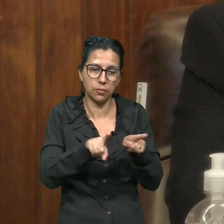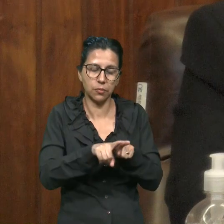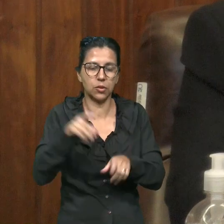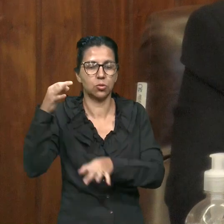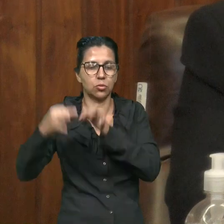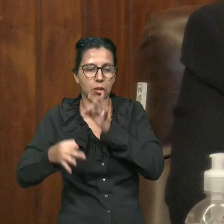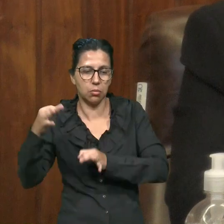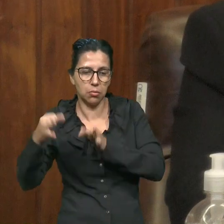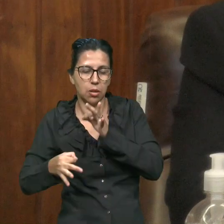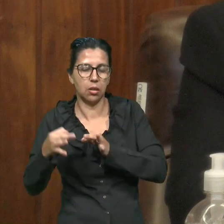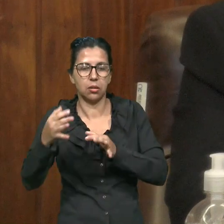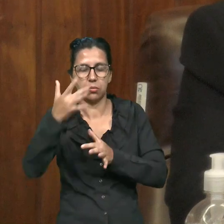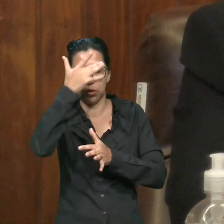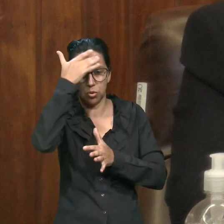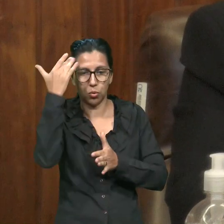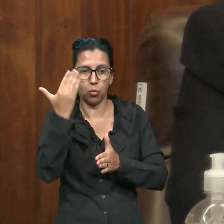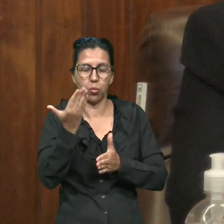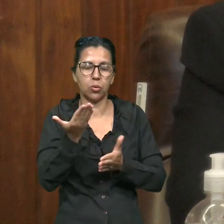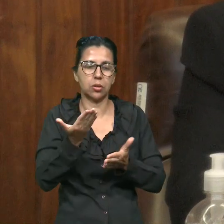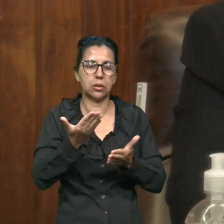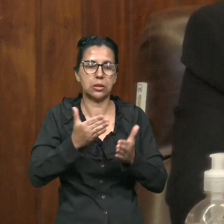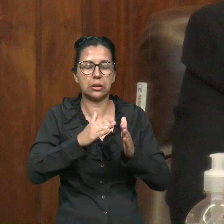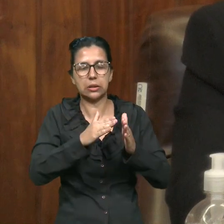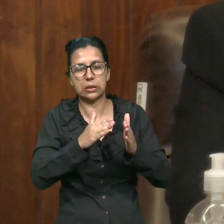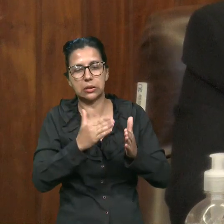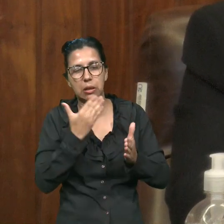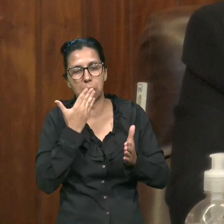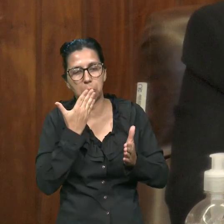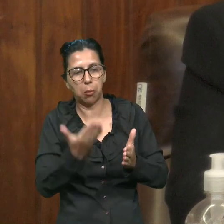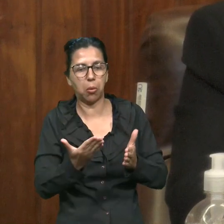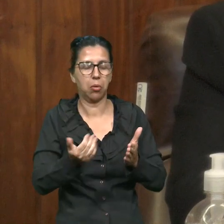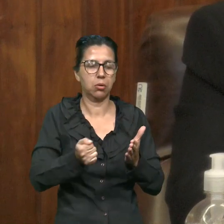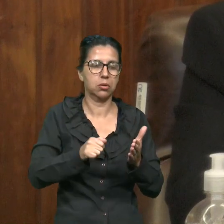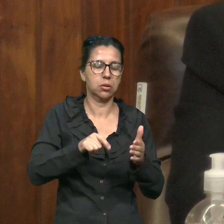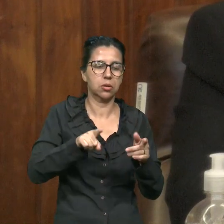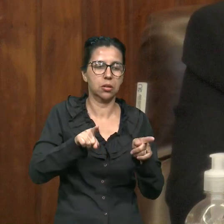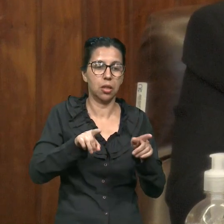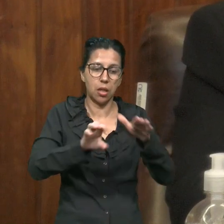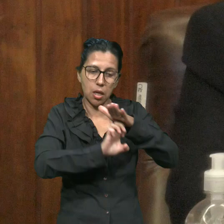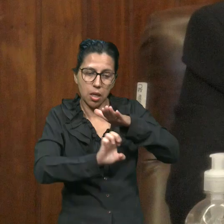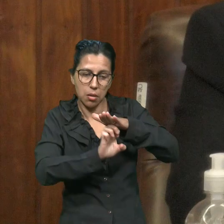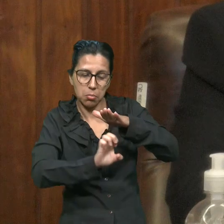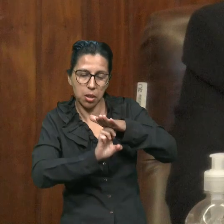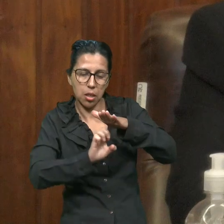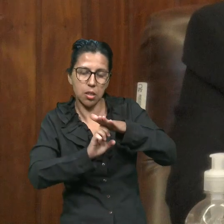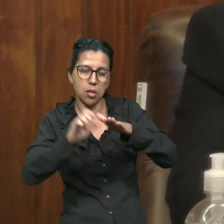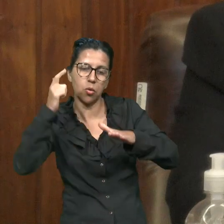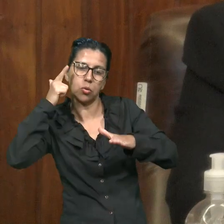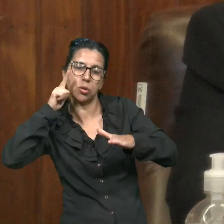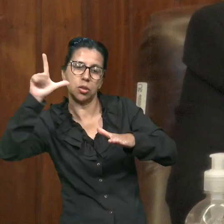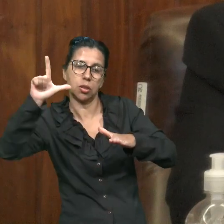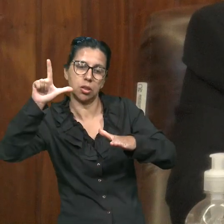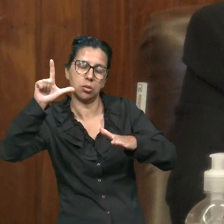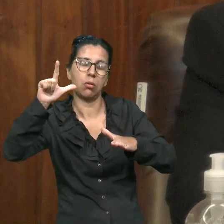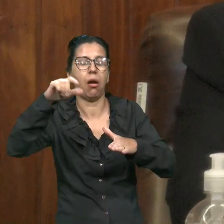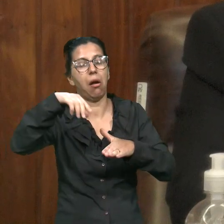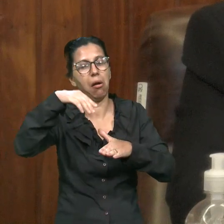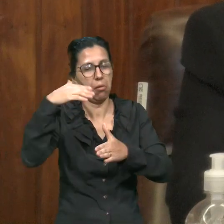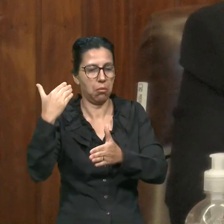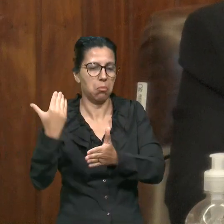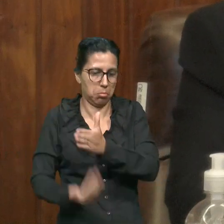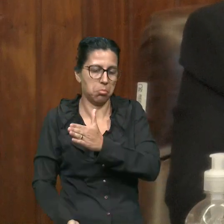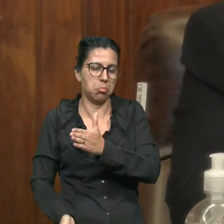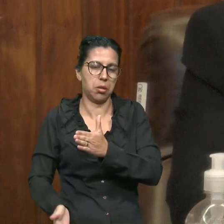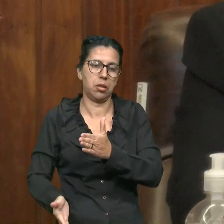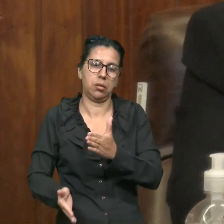das propostas, quando somados os aditivos 01 e 02, a empresa vencedora despenca para a última colocação entre as demais empresas